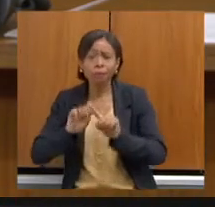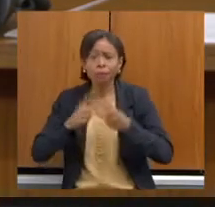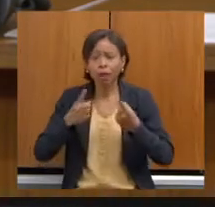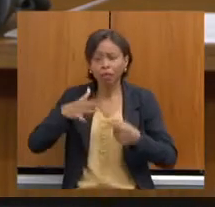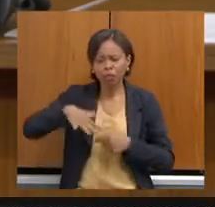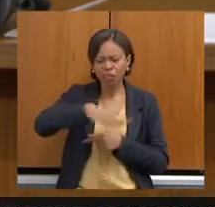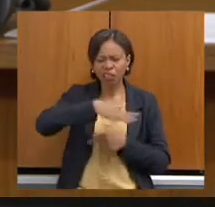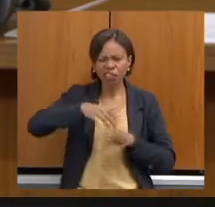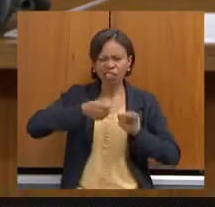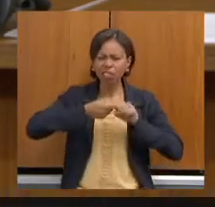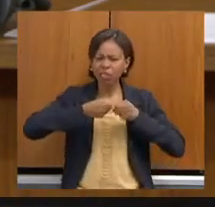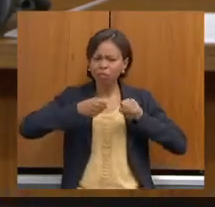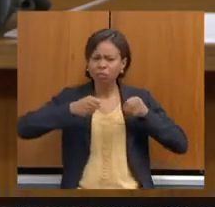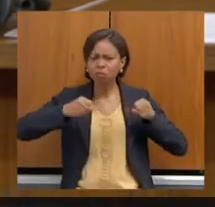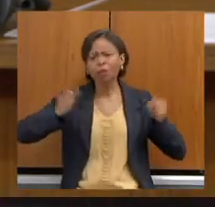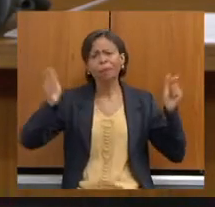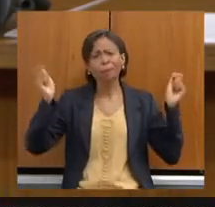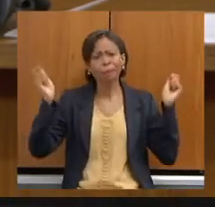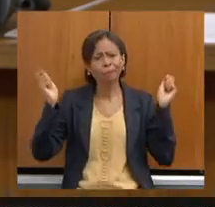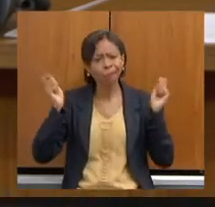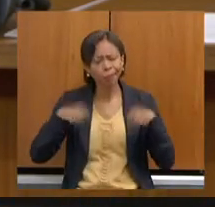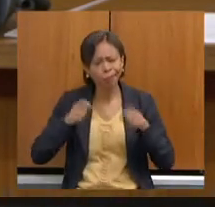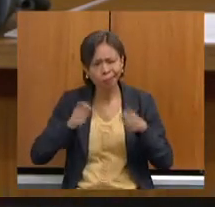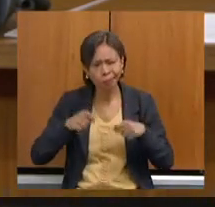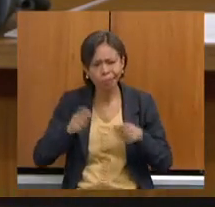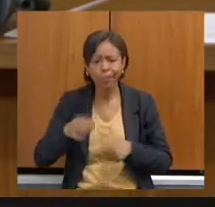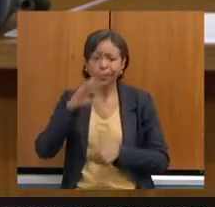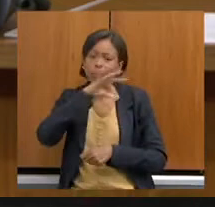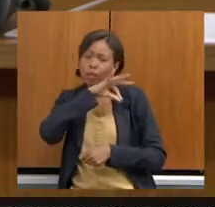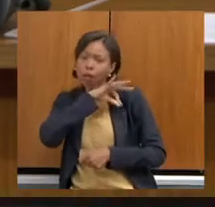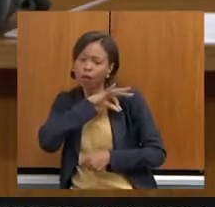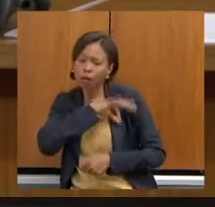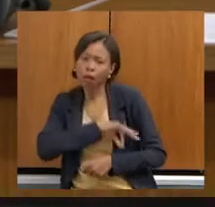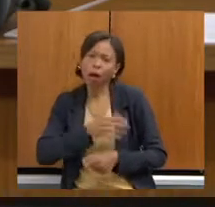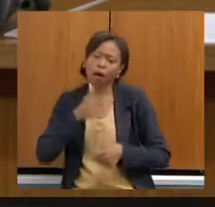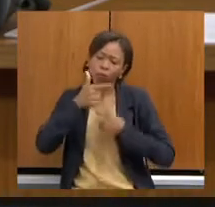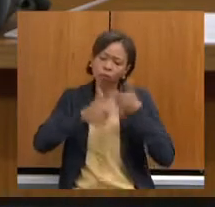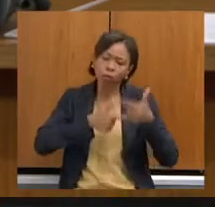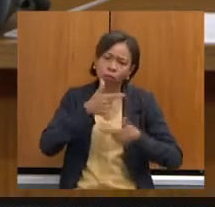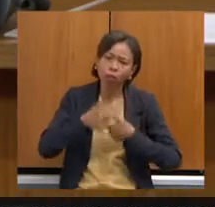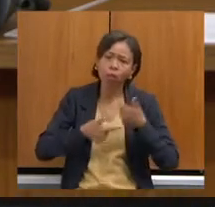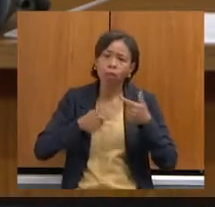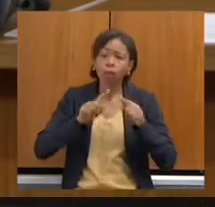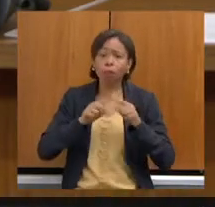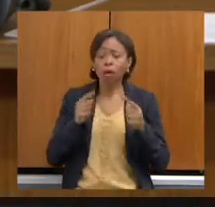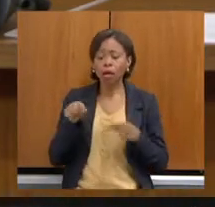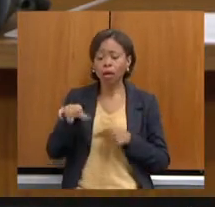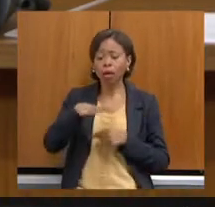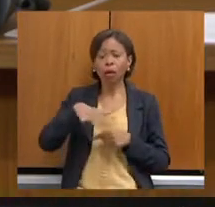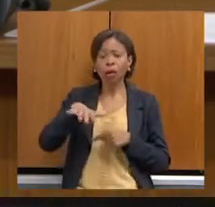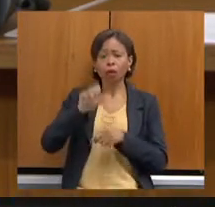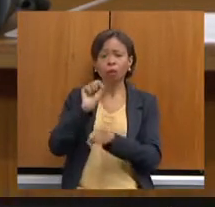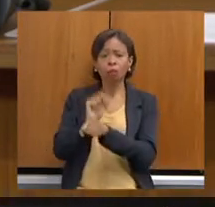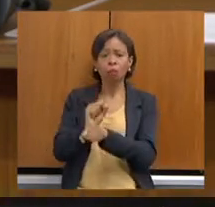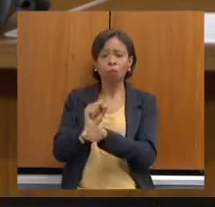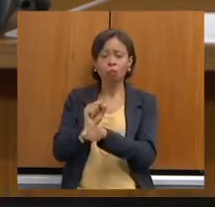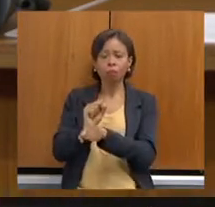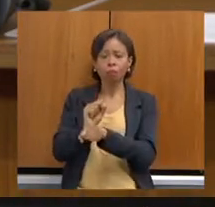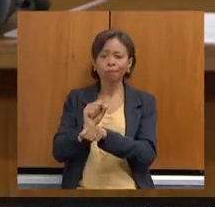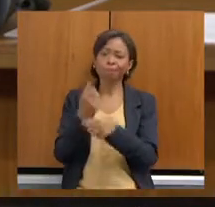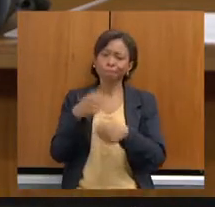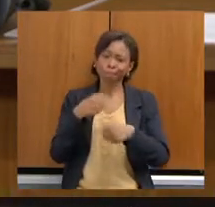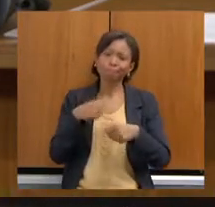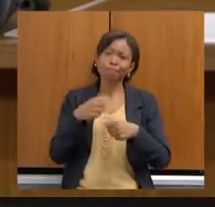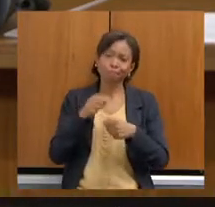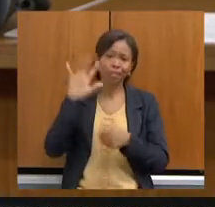que poderia estar gerando emprego e renda para toda a região estão paradas EA gente precisa buscar caminhos e eu